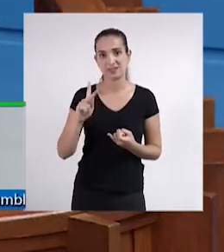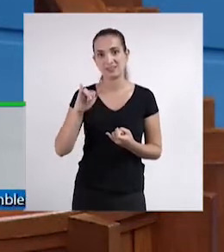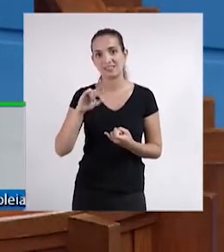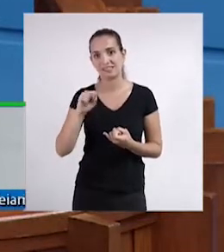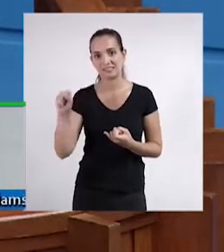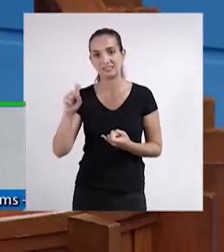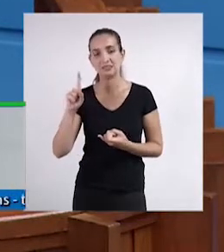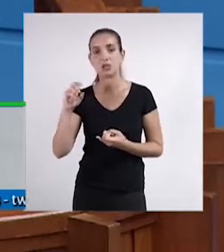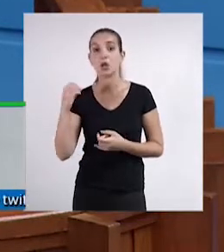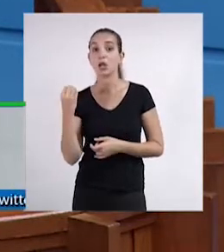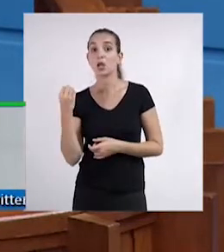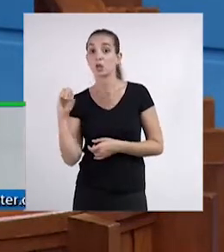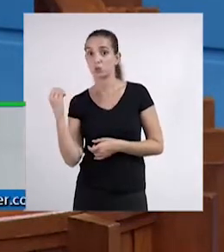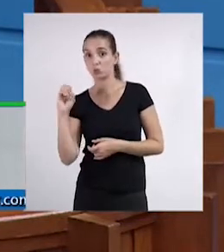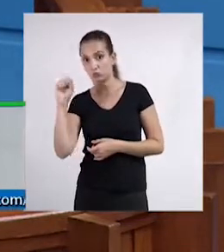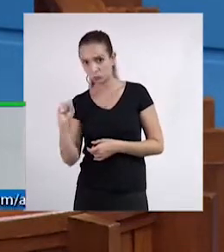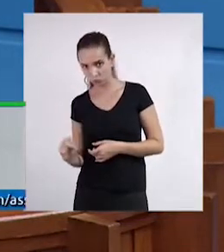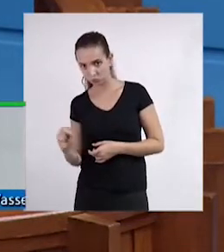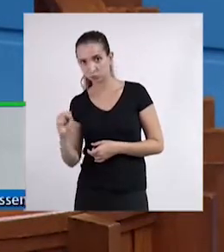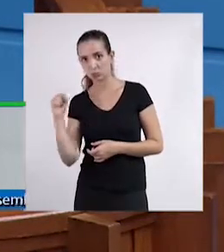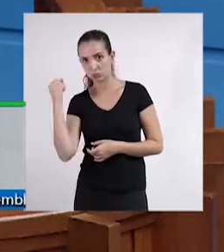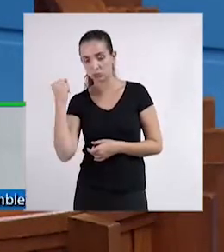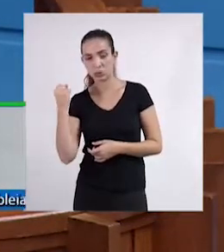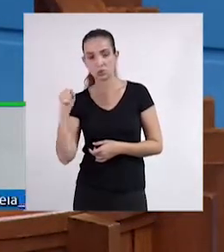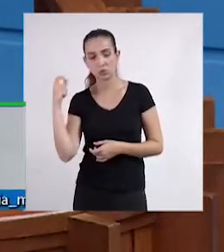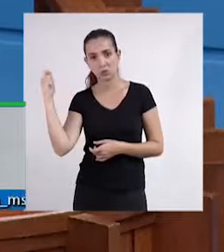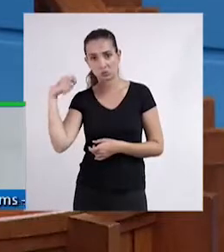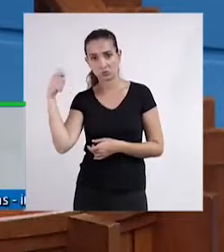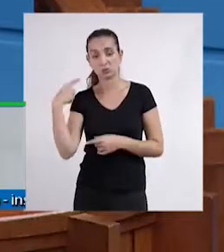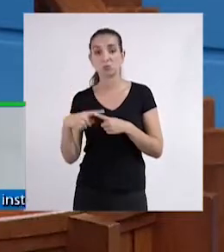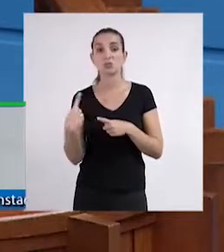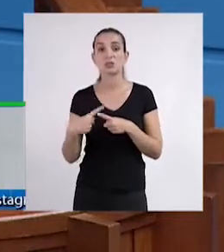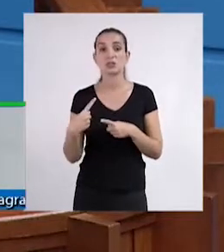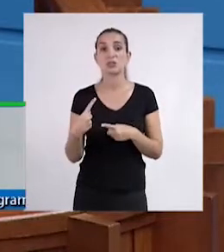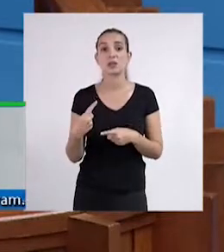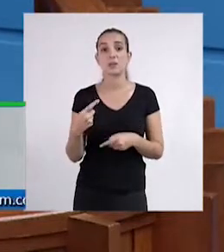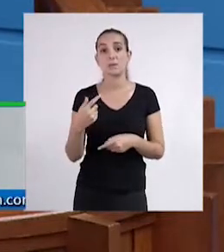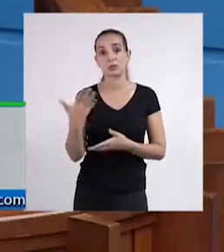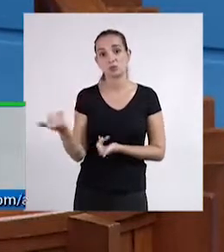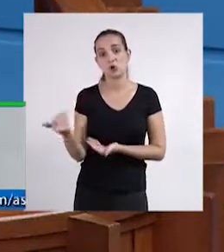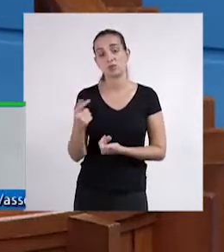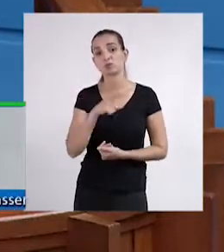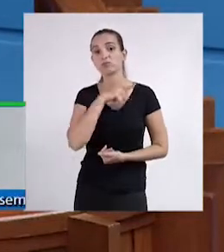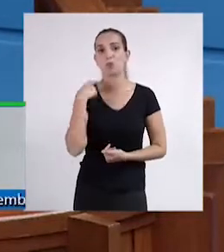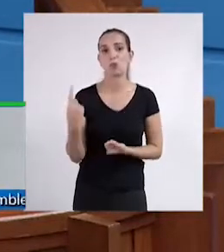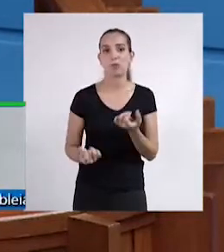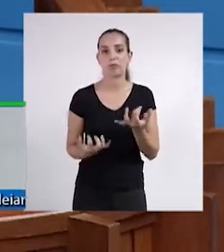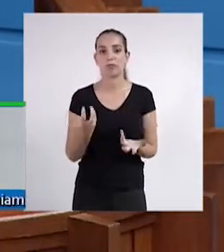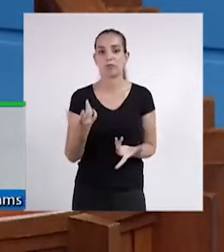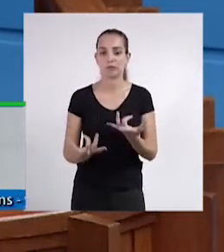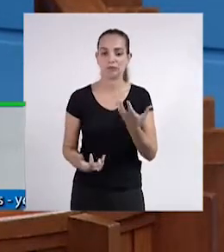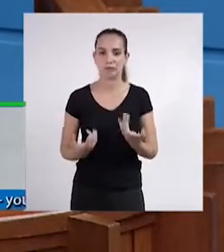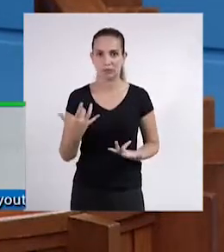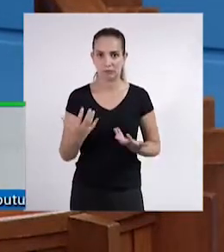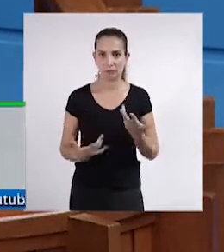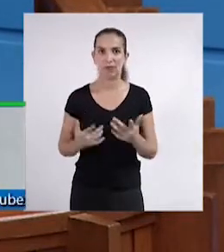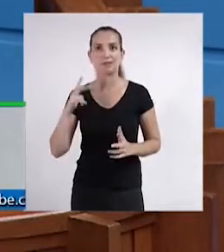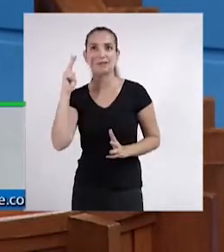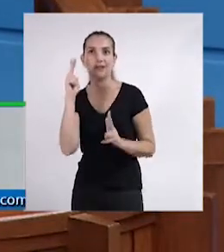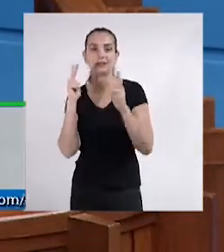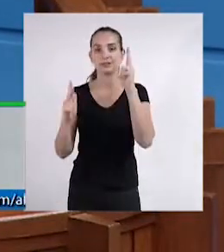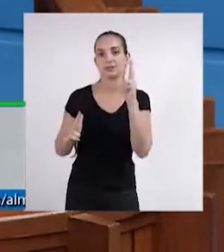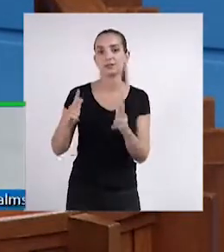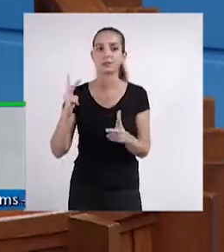morreram queimadas, e aí mudou-se a legislação, tudo aquilo que